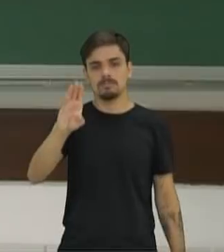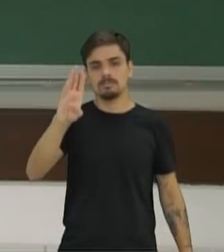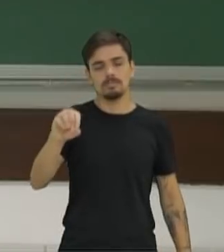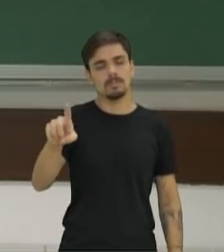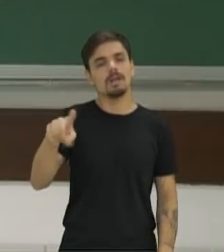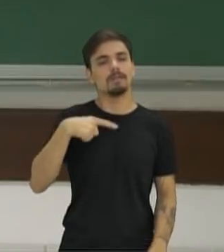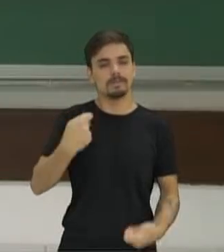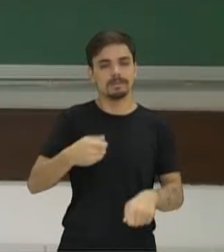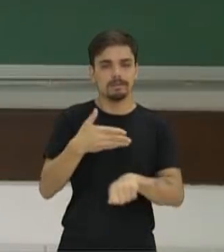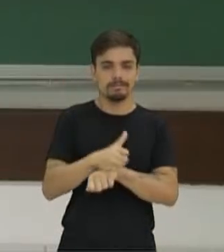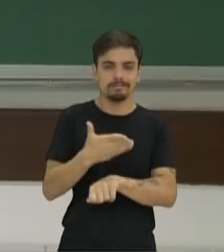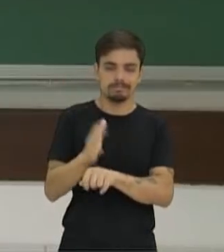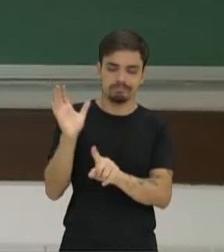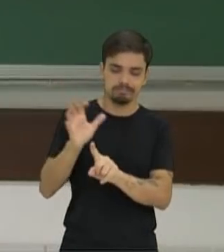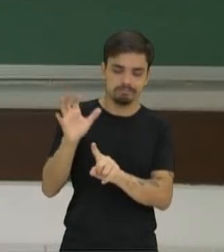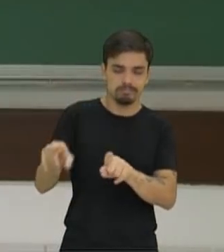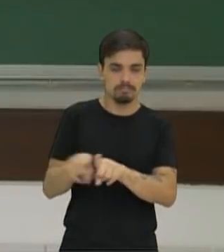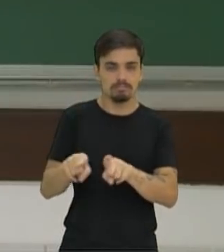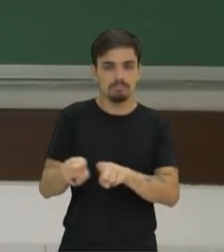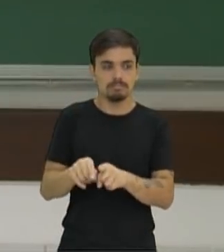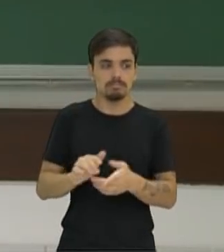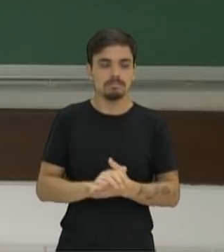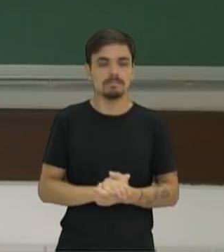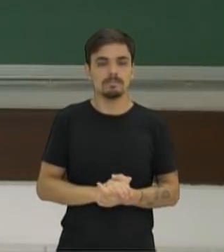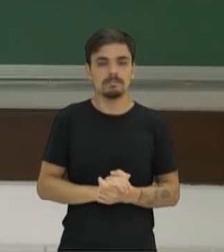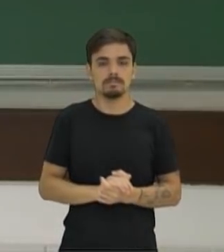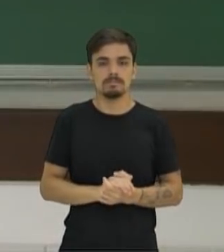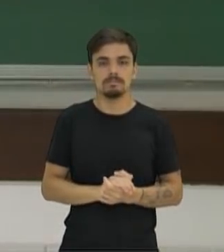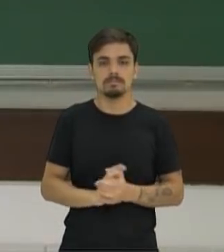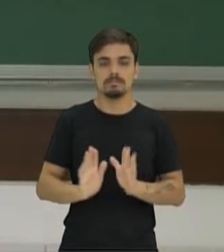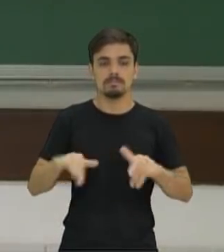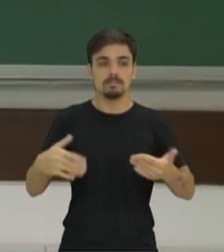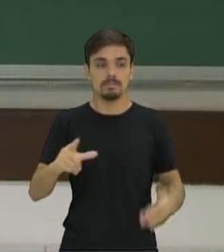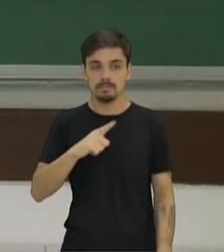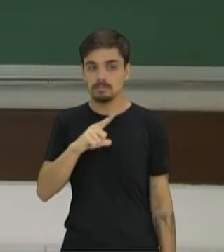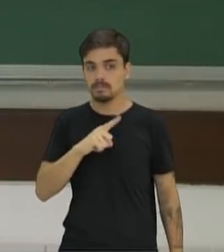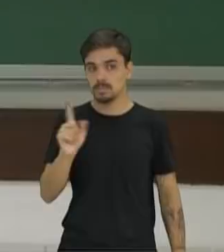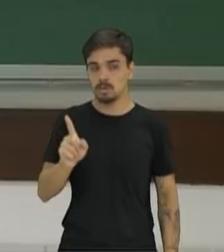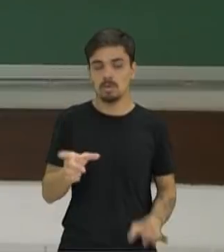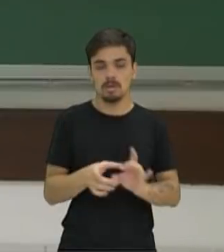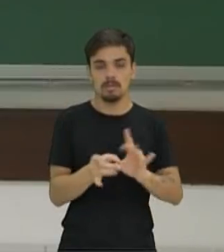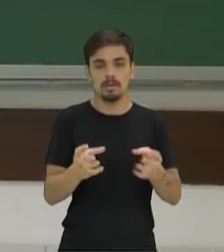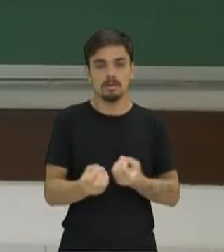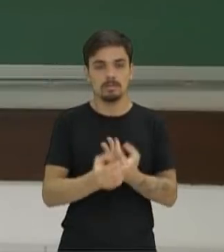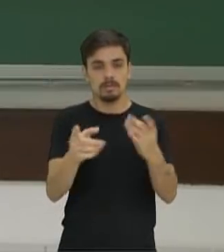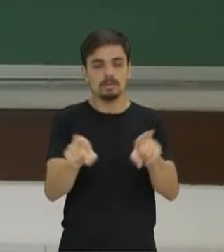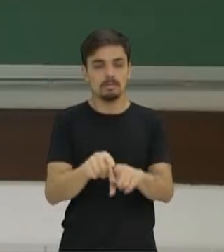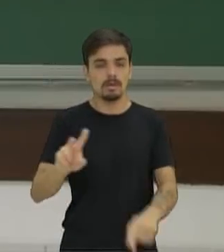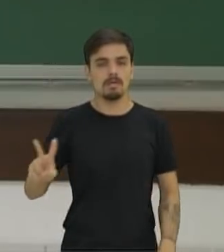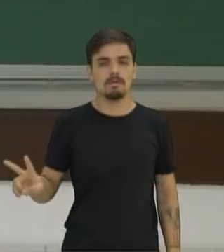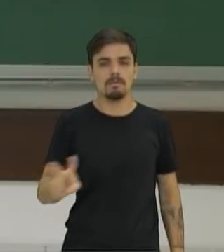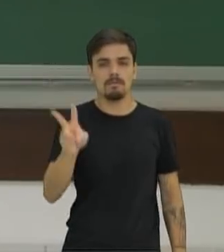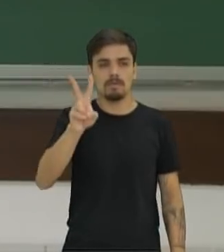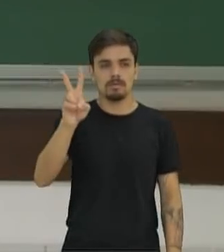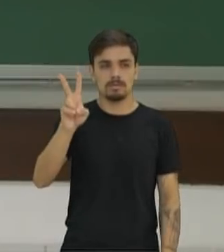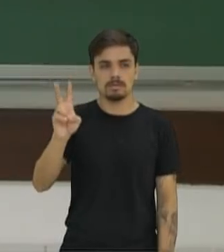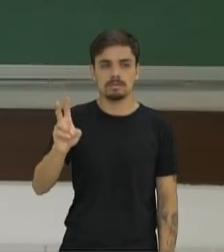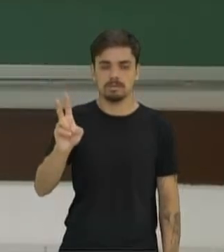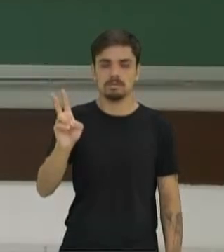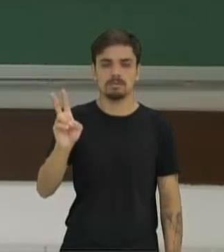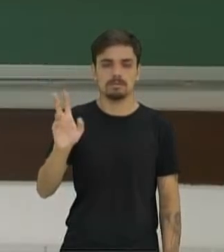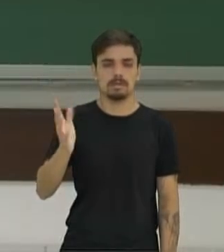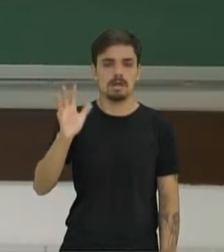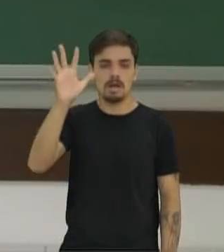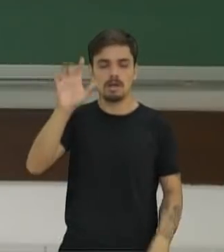instruído, treinado. Então nós temos: a liberdade de expressão é um dos valores mais caros a todos os